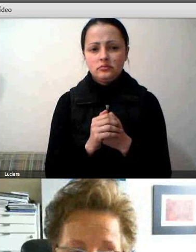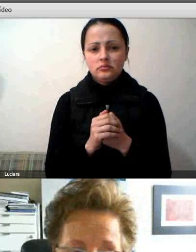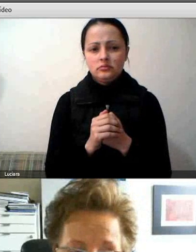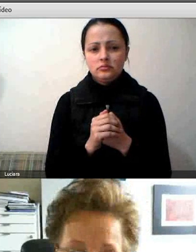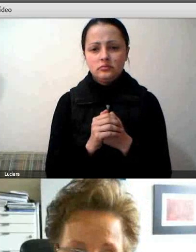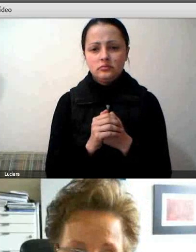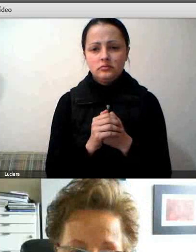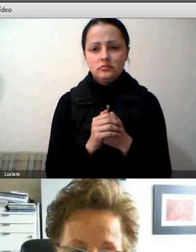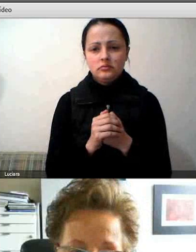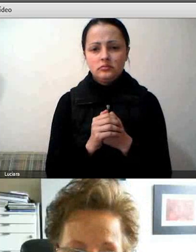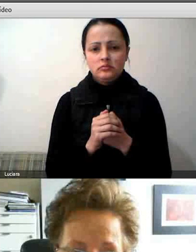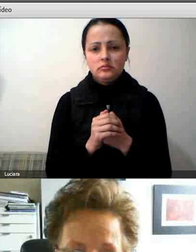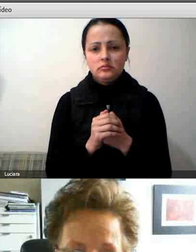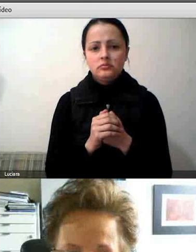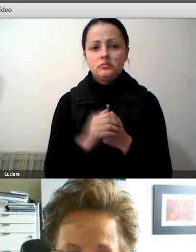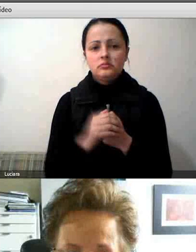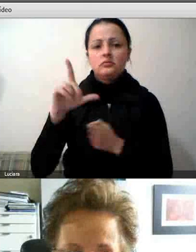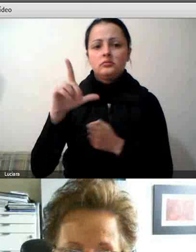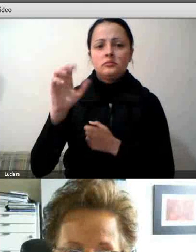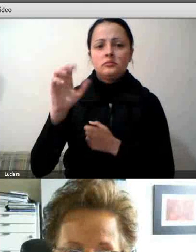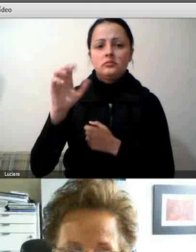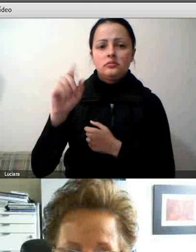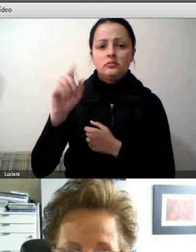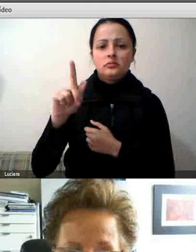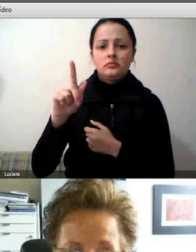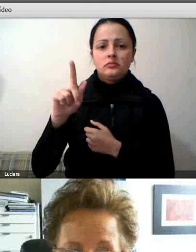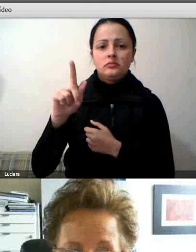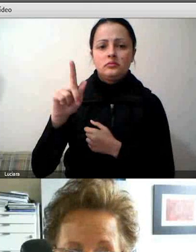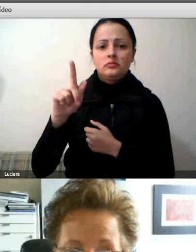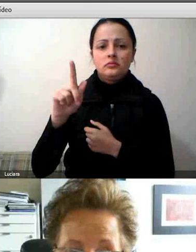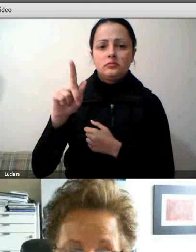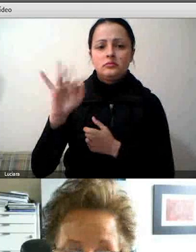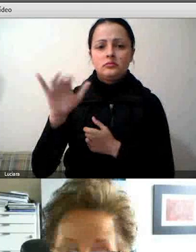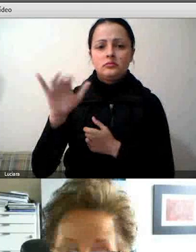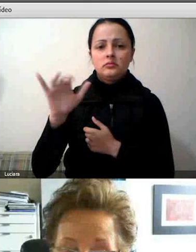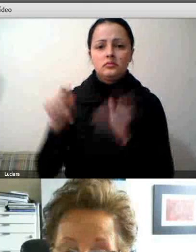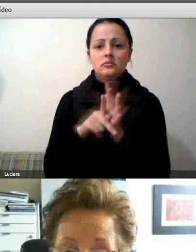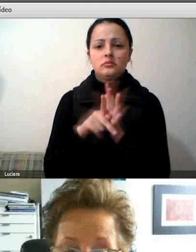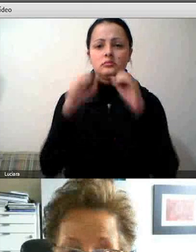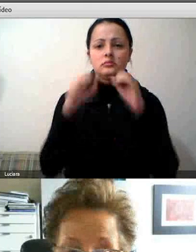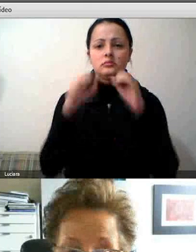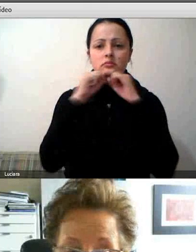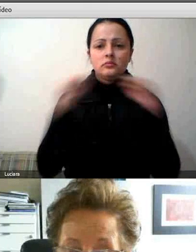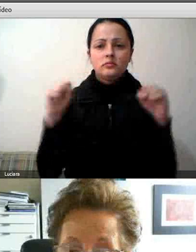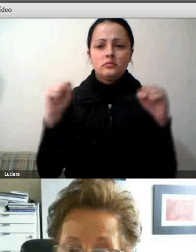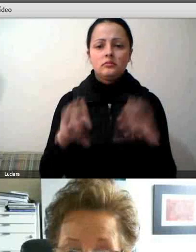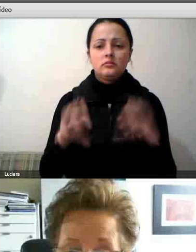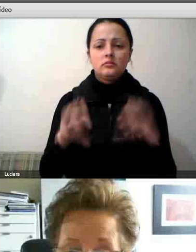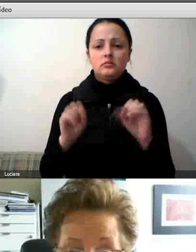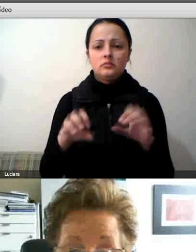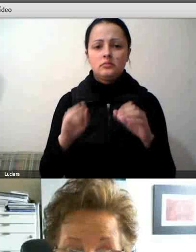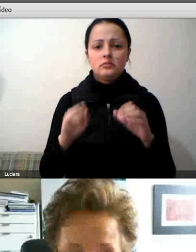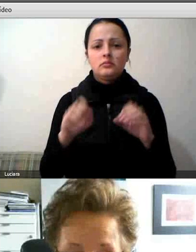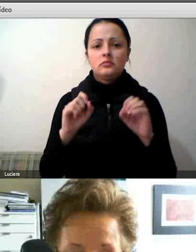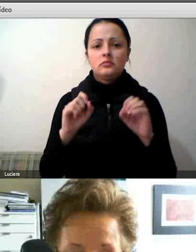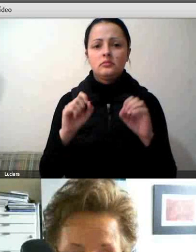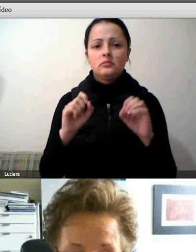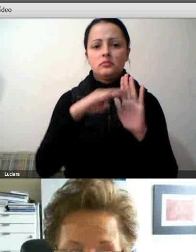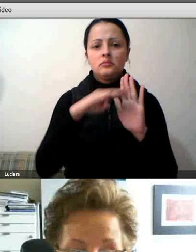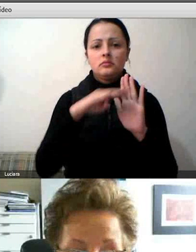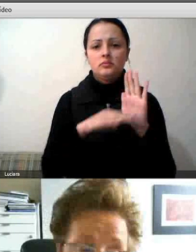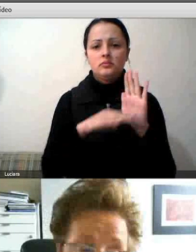a equipe do Departamento de Logística e Suprimentos da Secretaria de Educação nos deu as orientações da SEDUC.